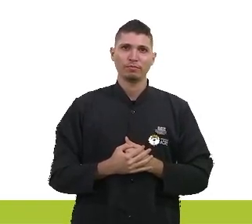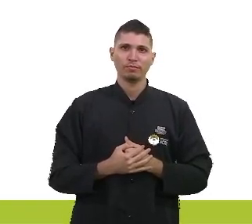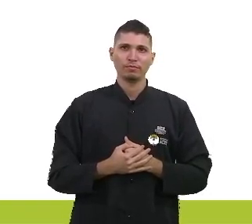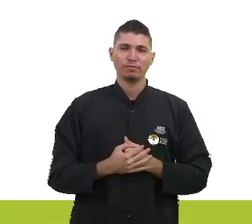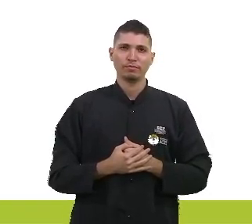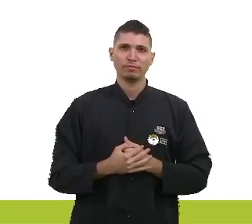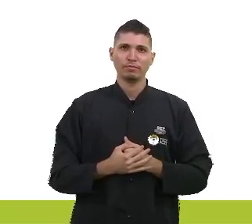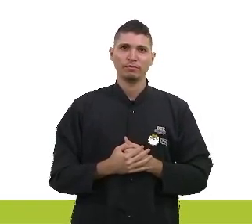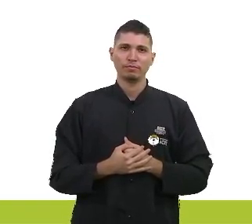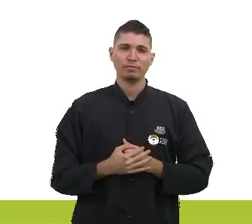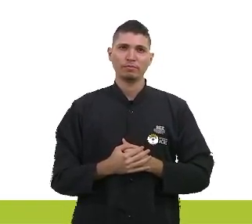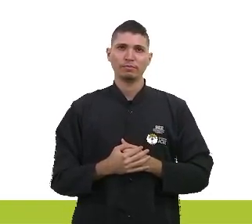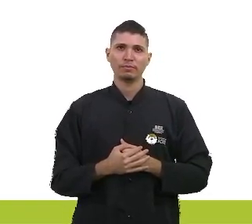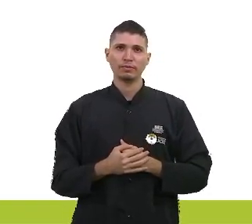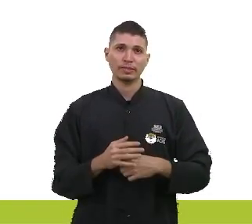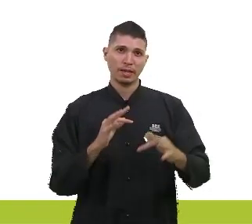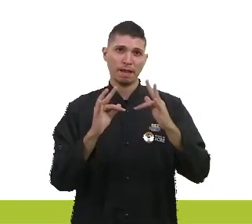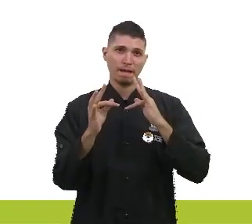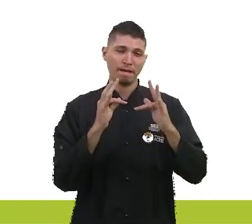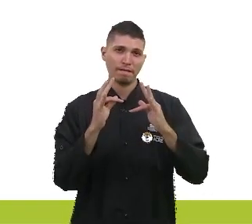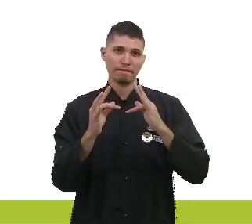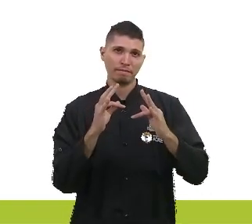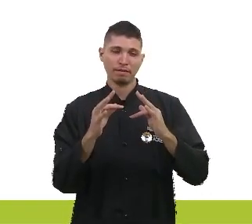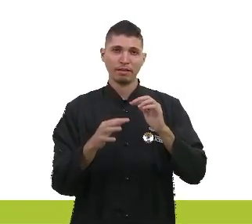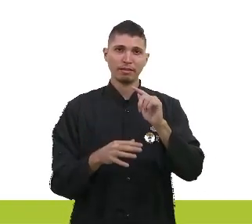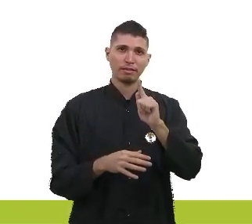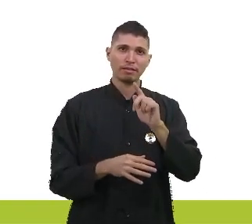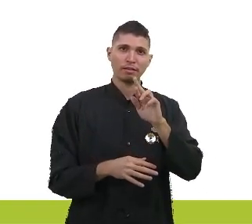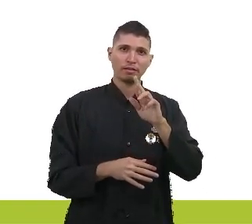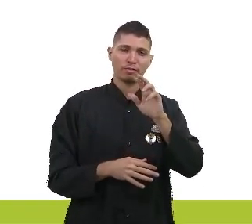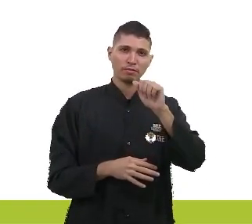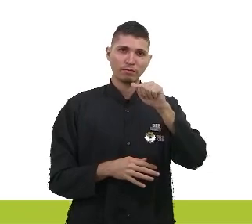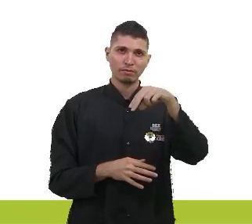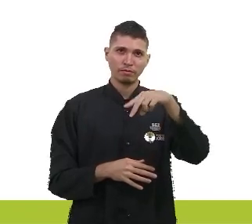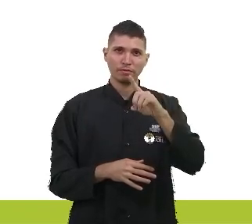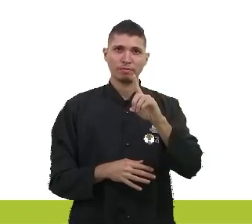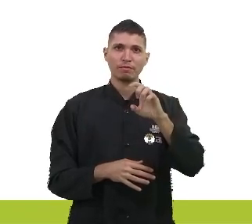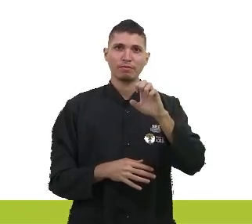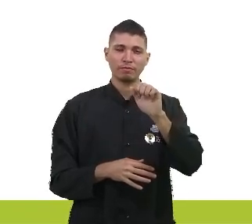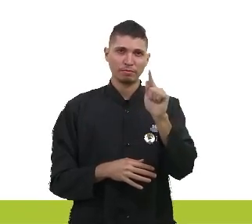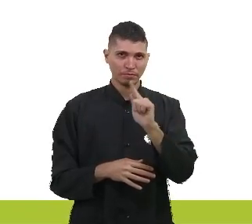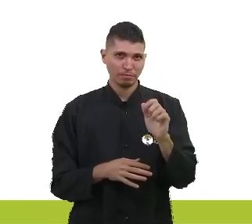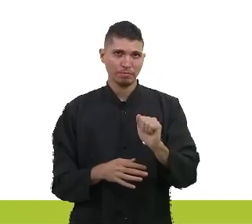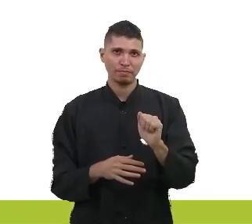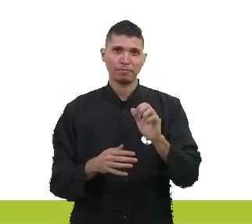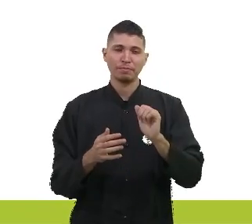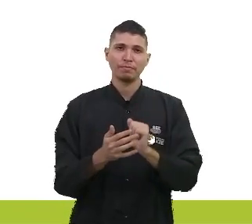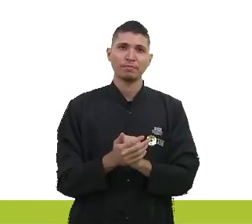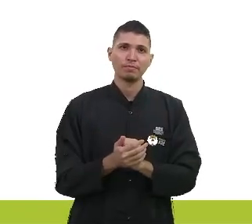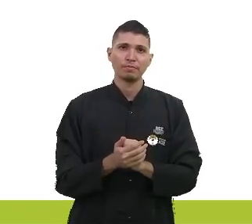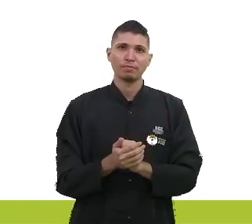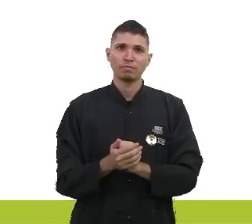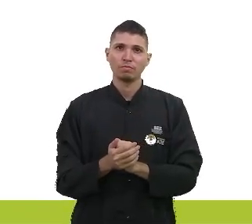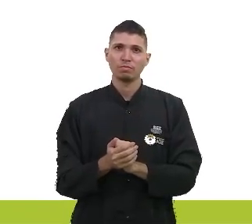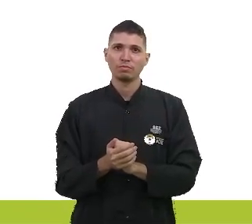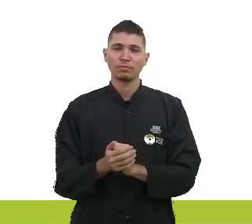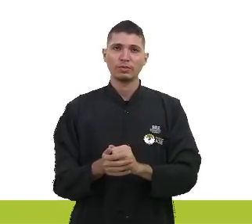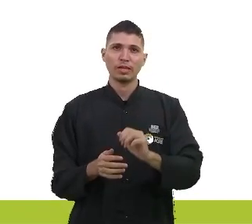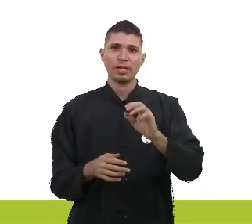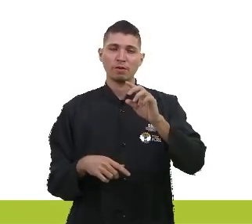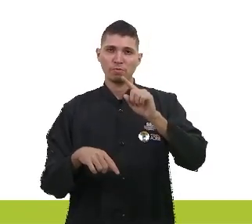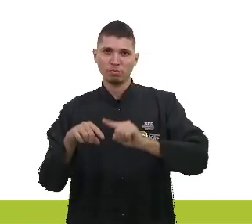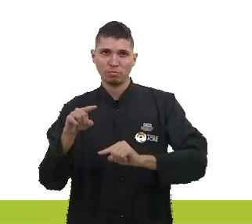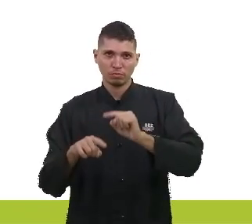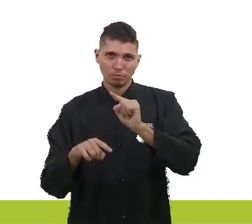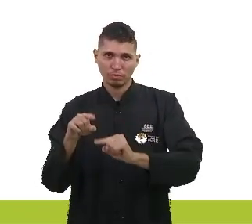a grandeza física a qual está relacionada é quem? É a massa do corpo, né? Que ela é proporcional à força,